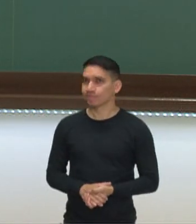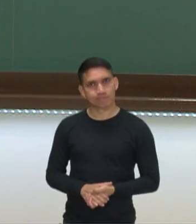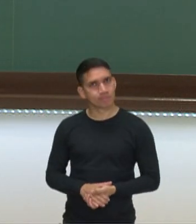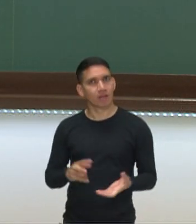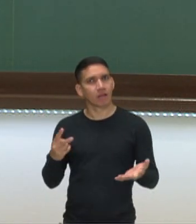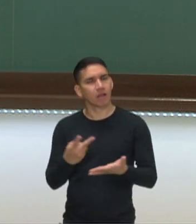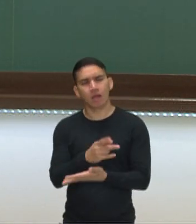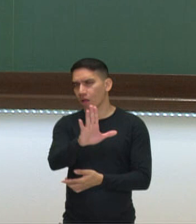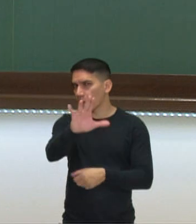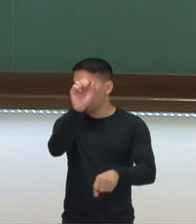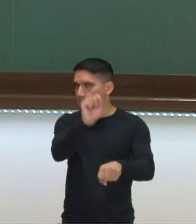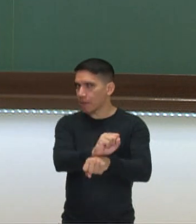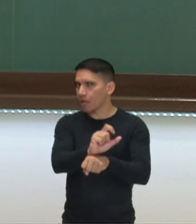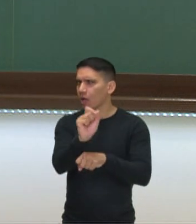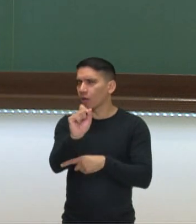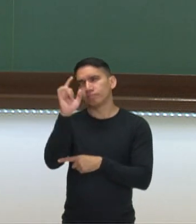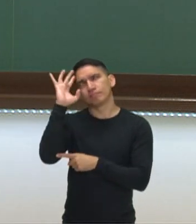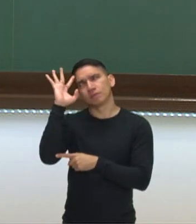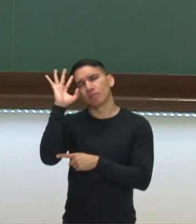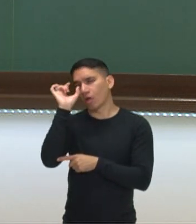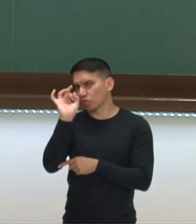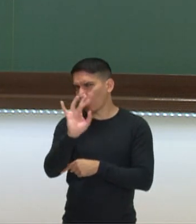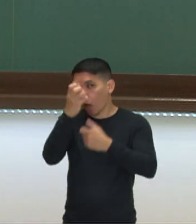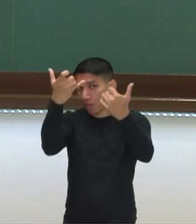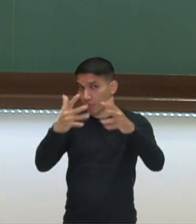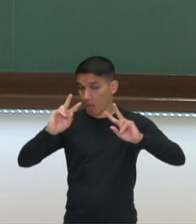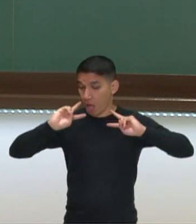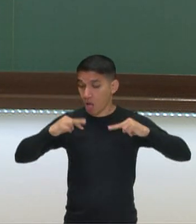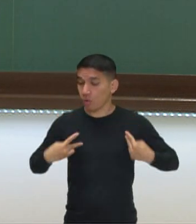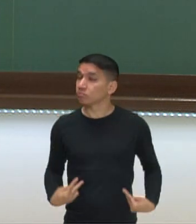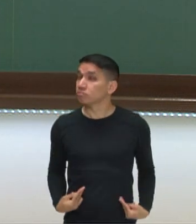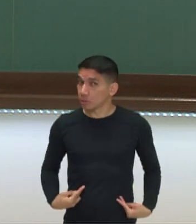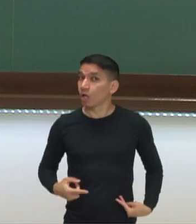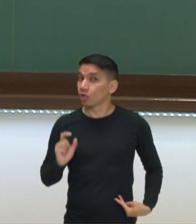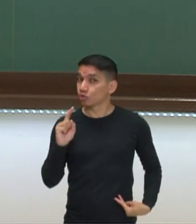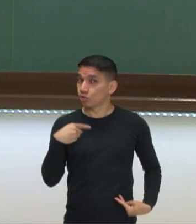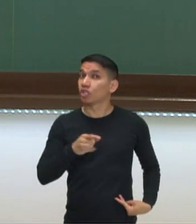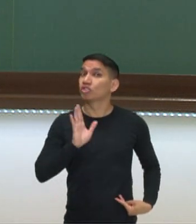para e pensa, só falando de humanos, nós já